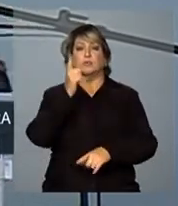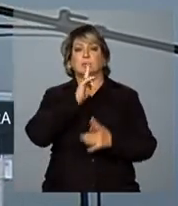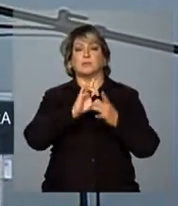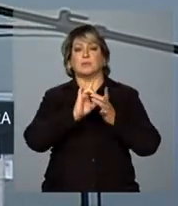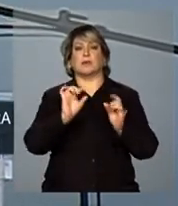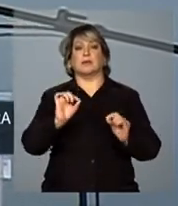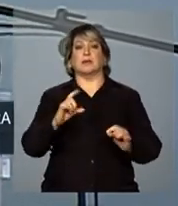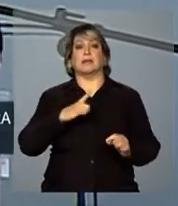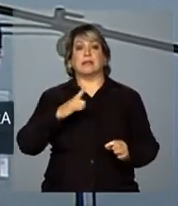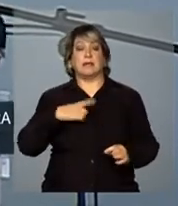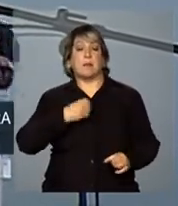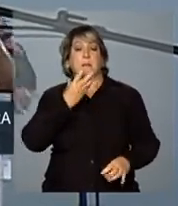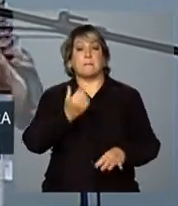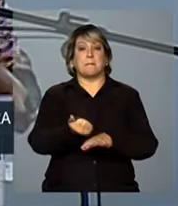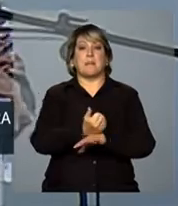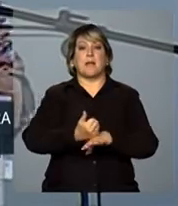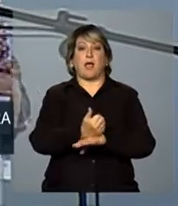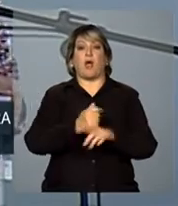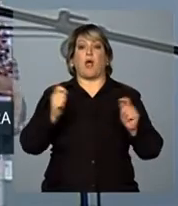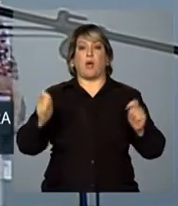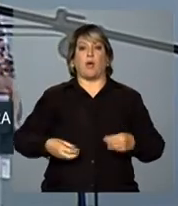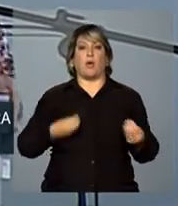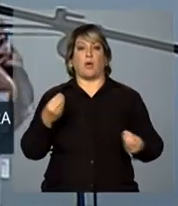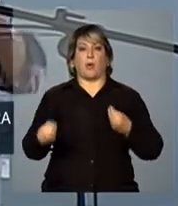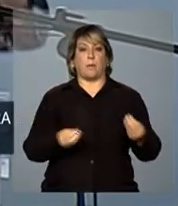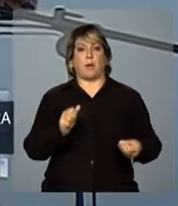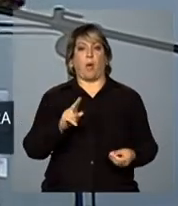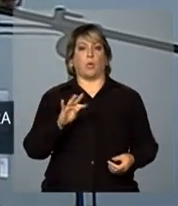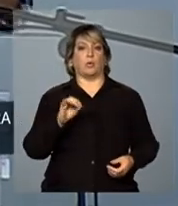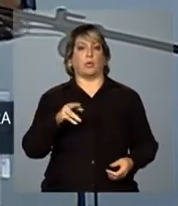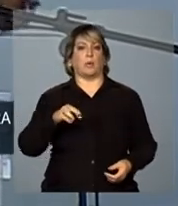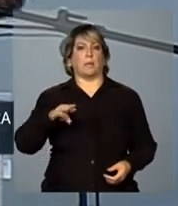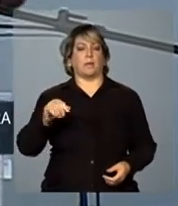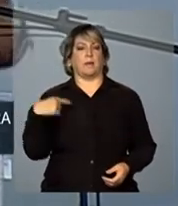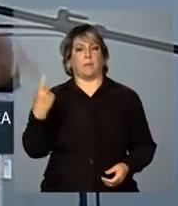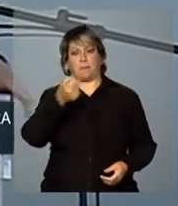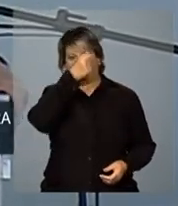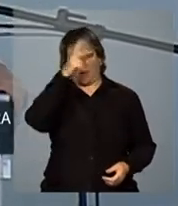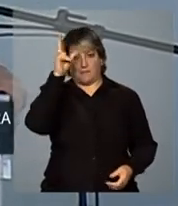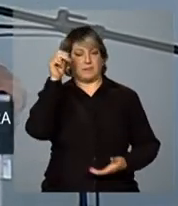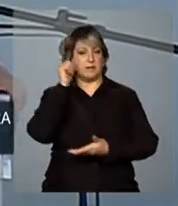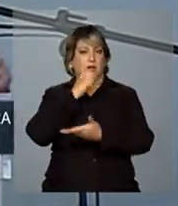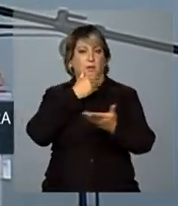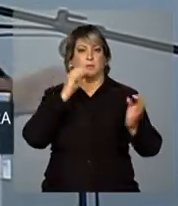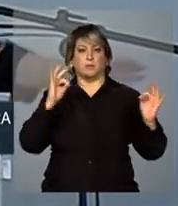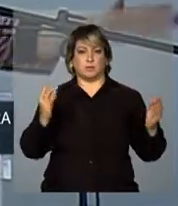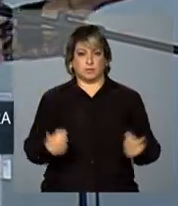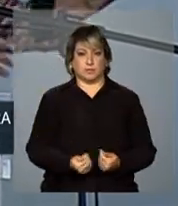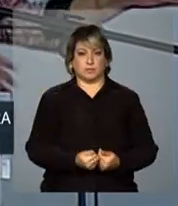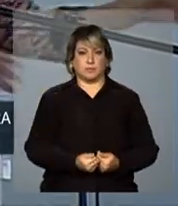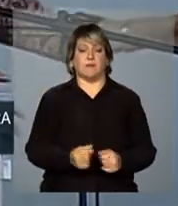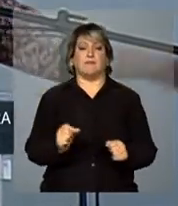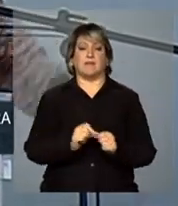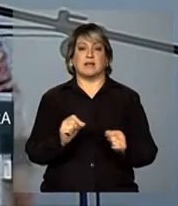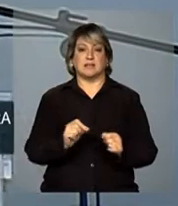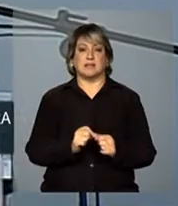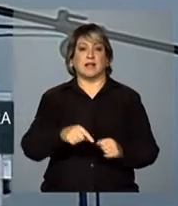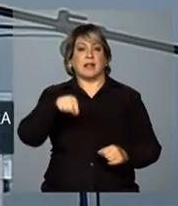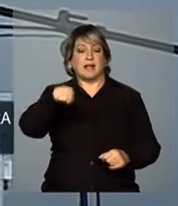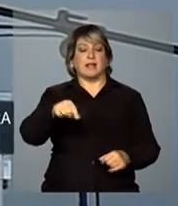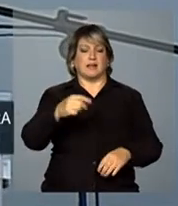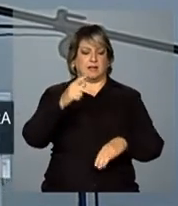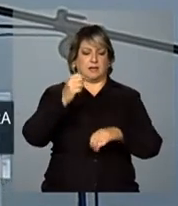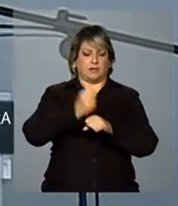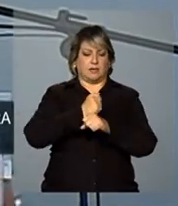que hajam melhores condições de autonomia para os prefeitos e as prefeitas fazerem lá sua